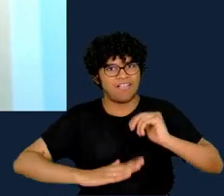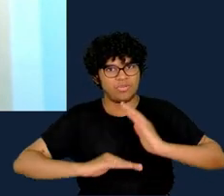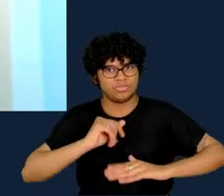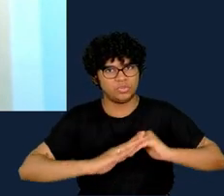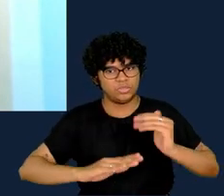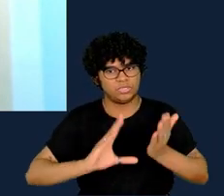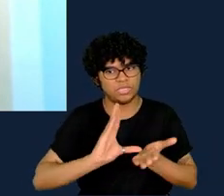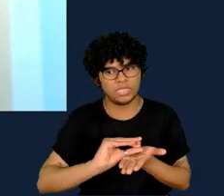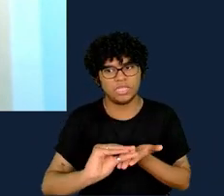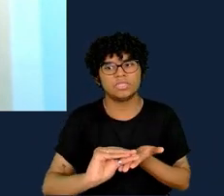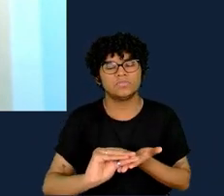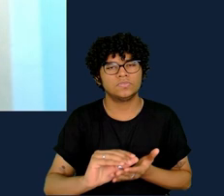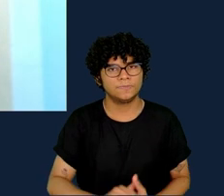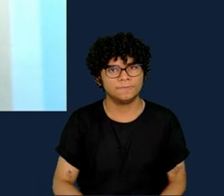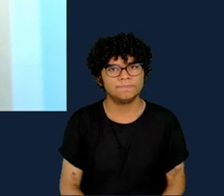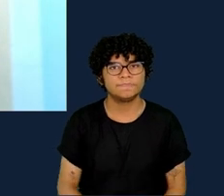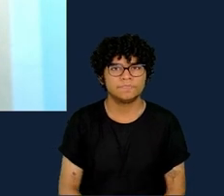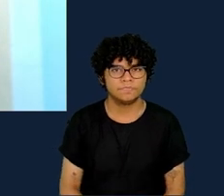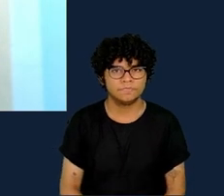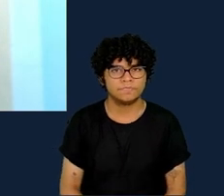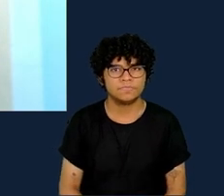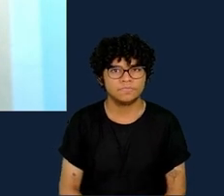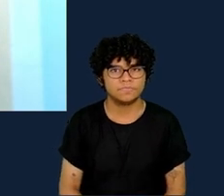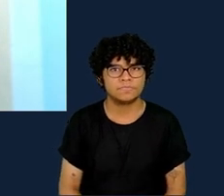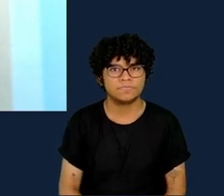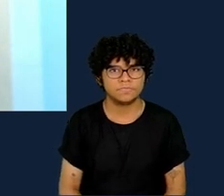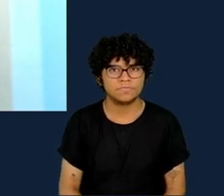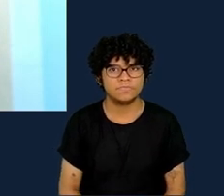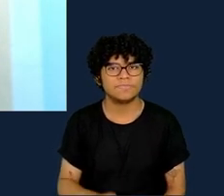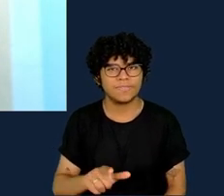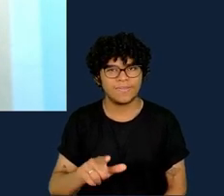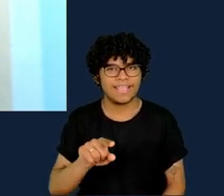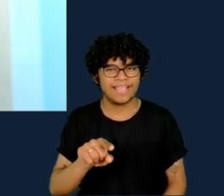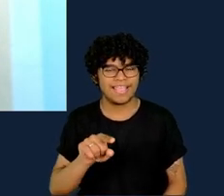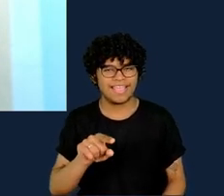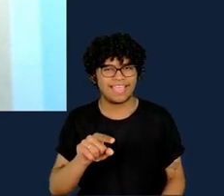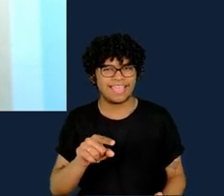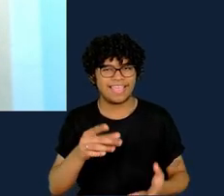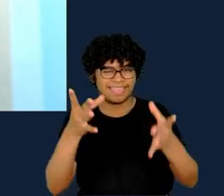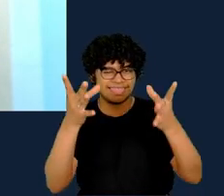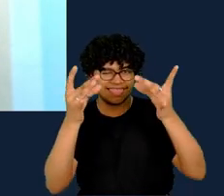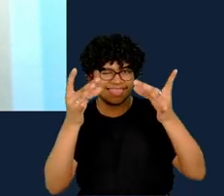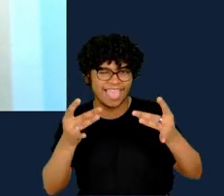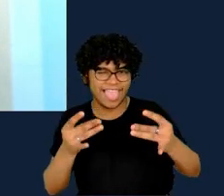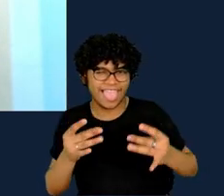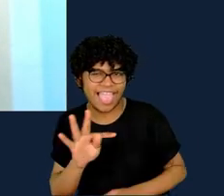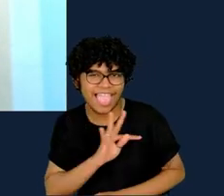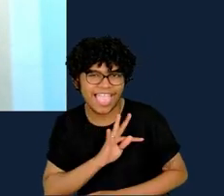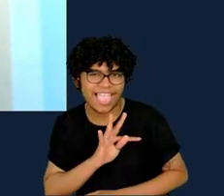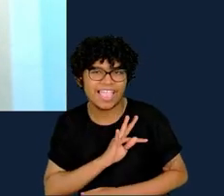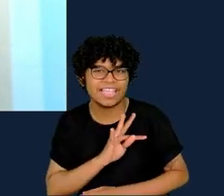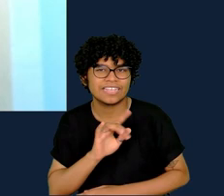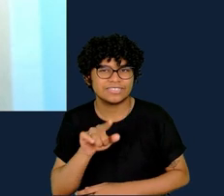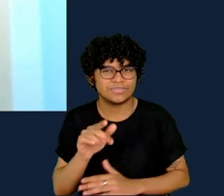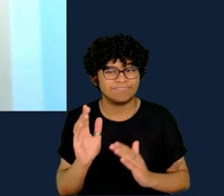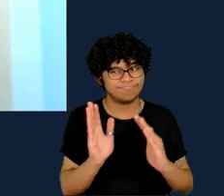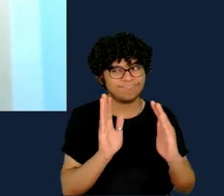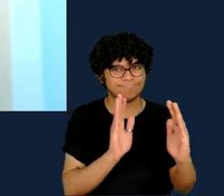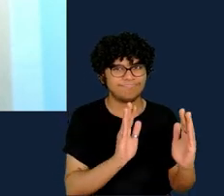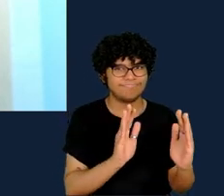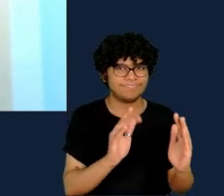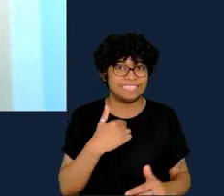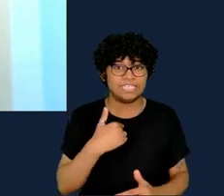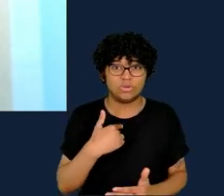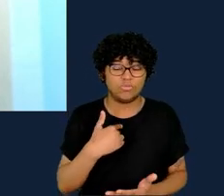Acho que assim, nessa questão de muito técnico, desse outro lado, não é uma coisa que eu domino tanto,